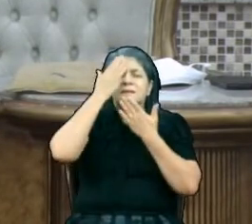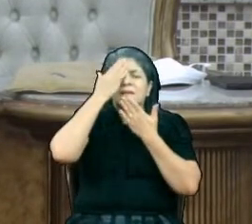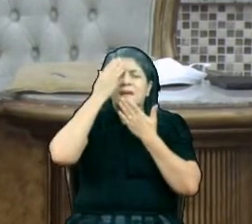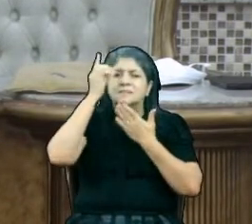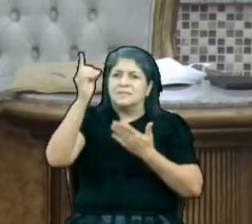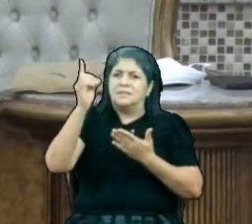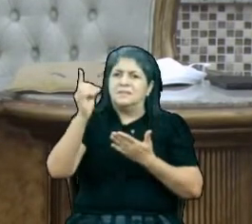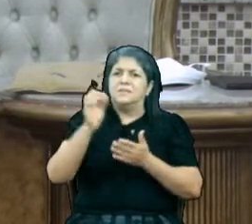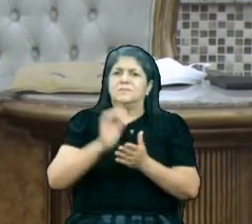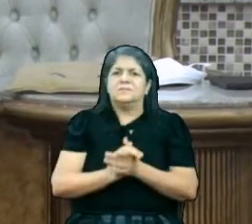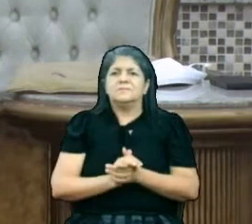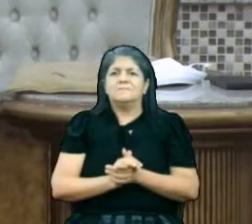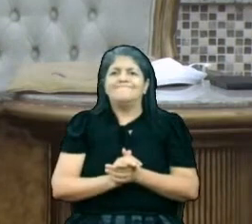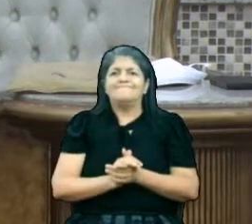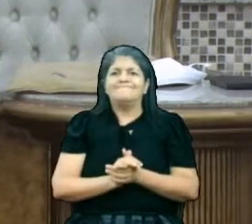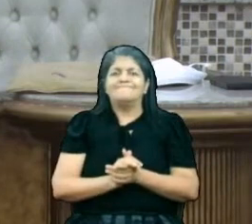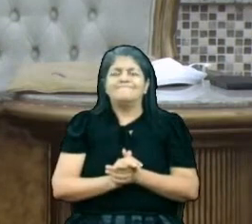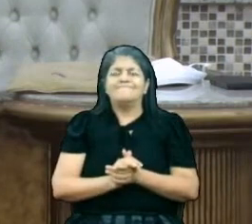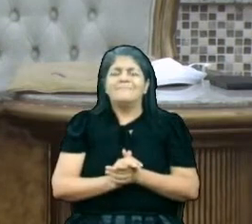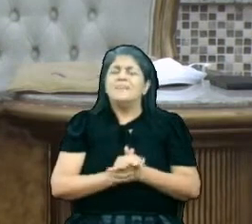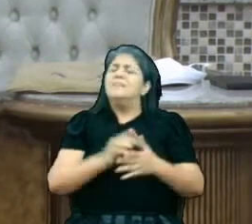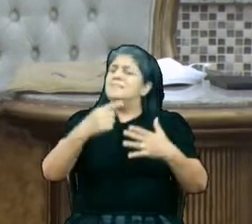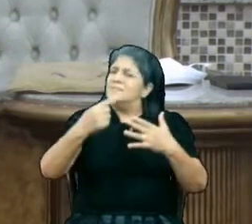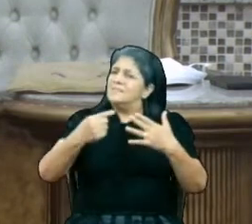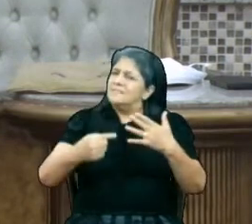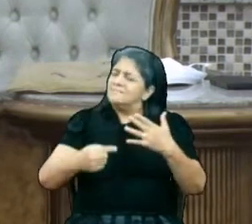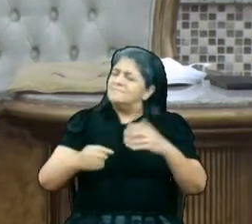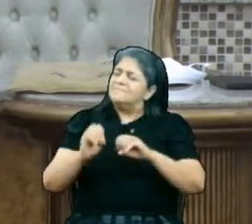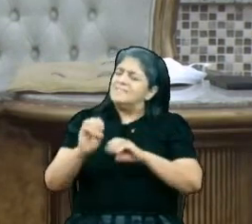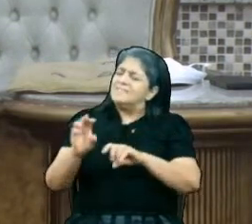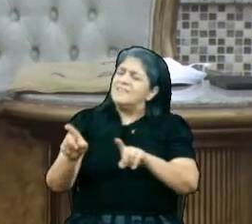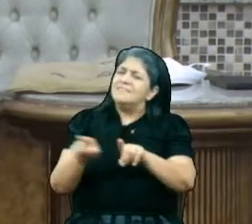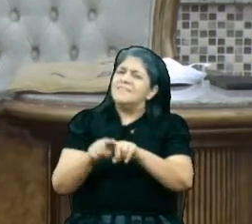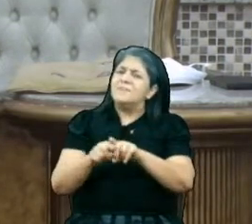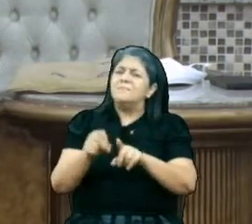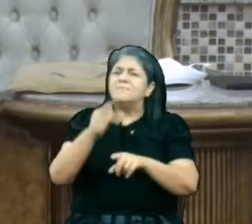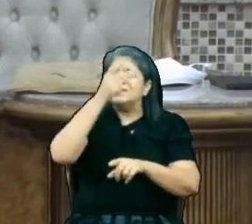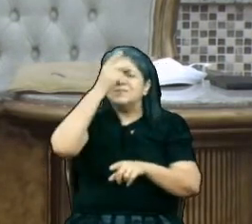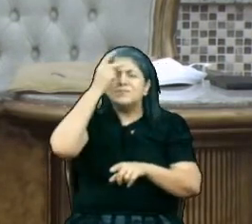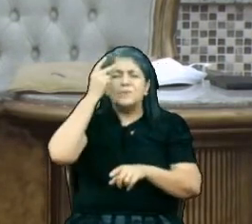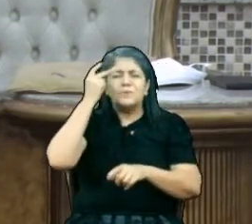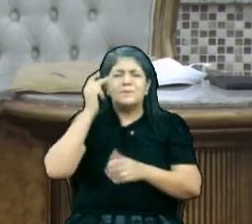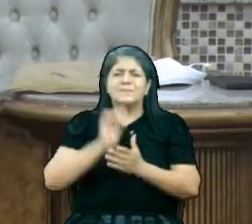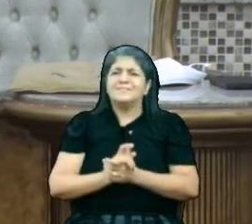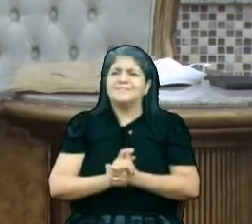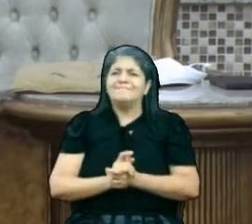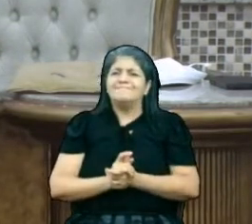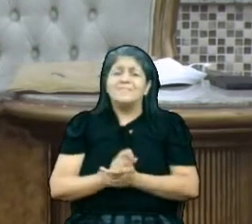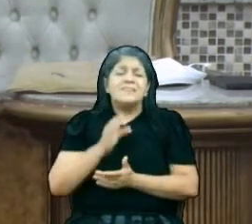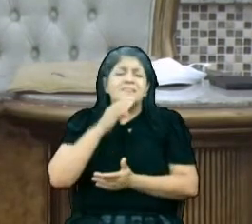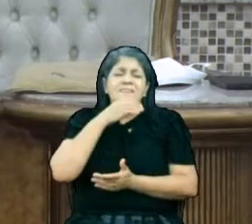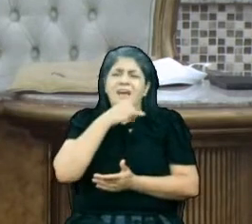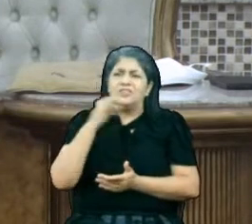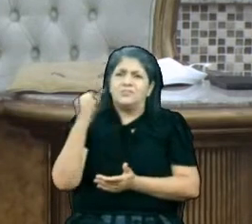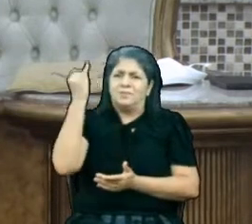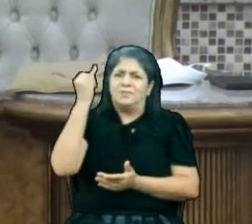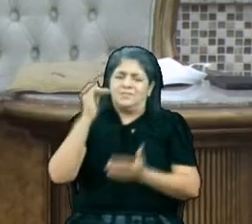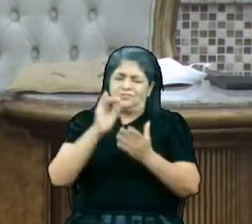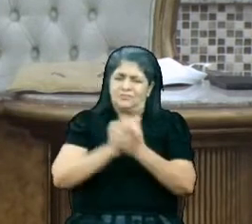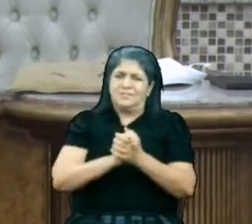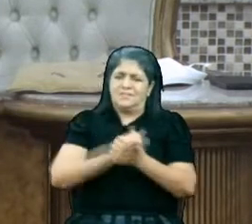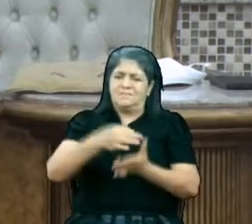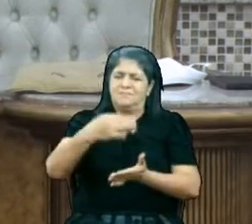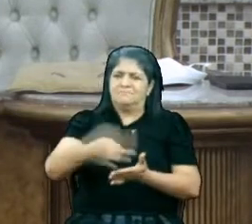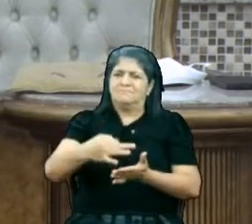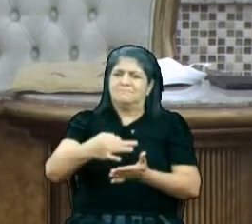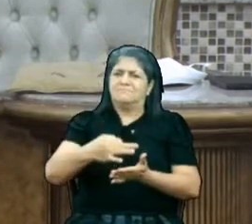estou falando com gente aqui que valoriza muito o casamento meus irmãos mas no texto em que nós